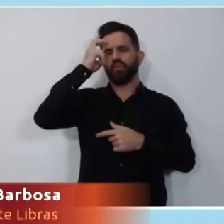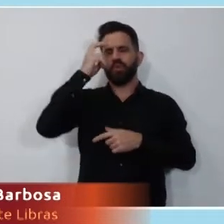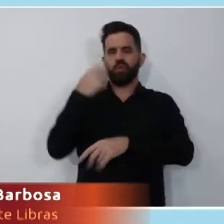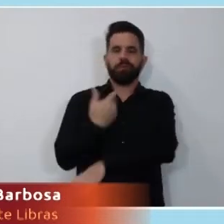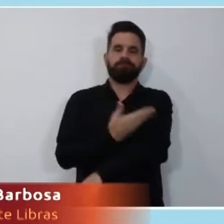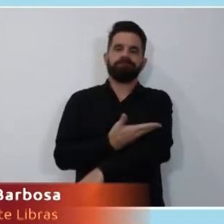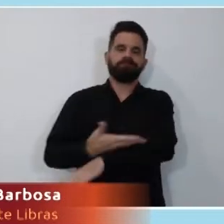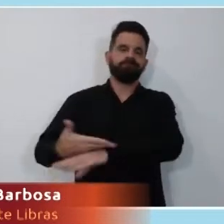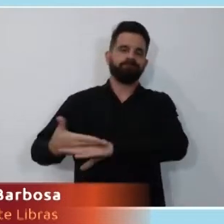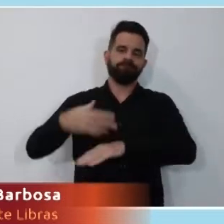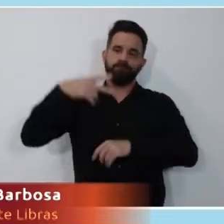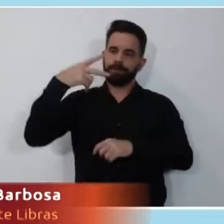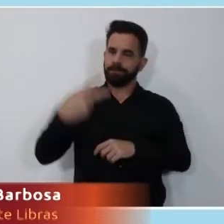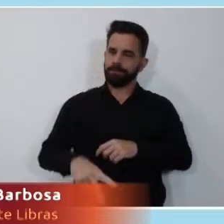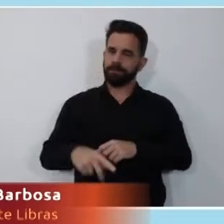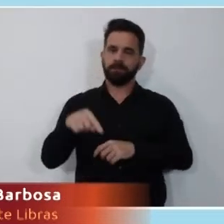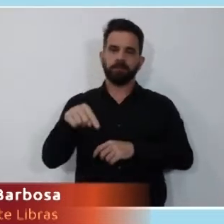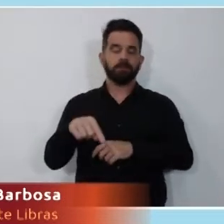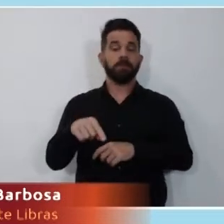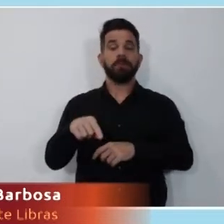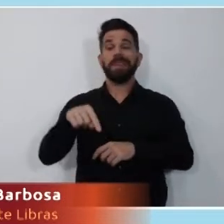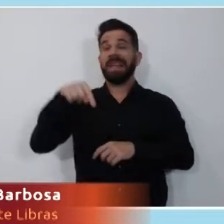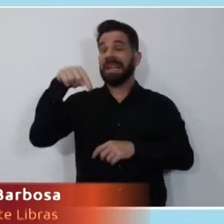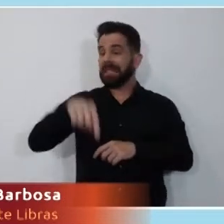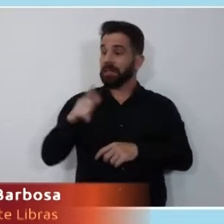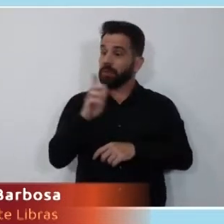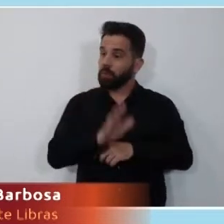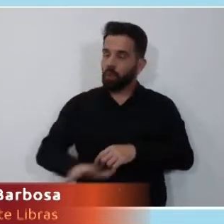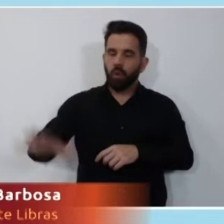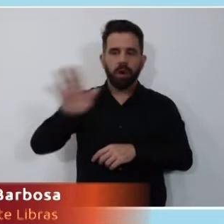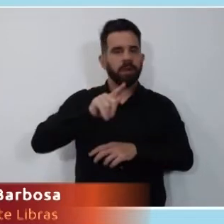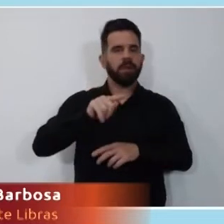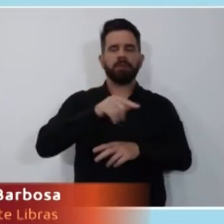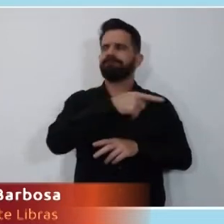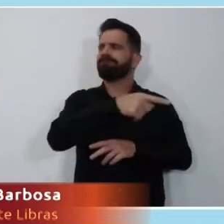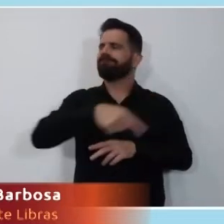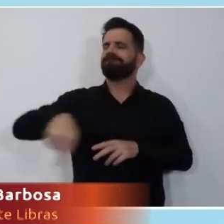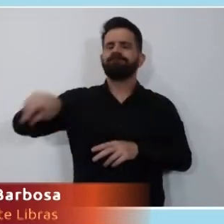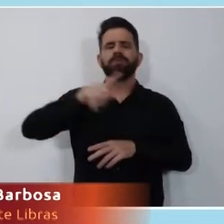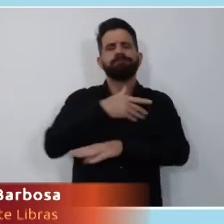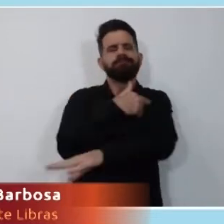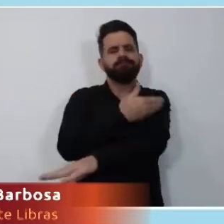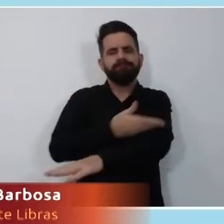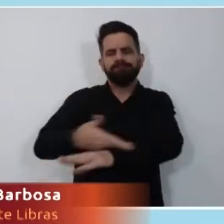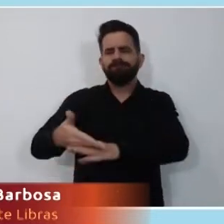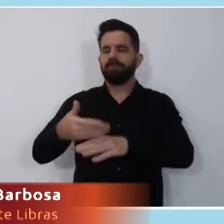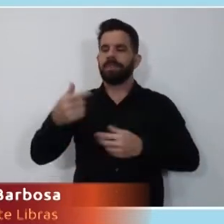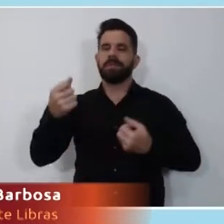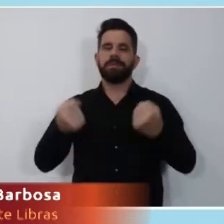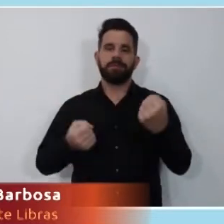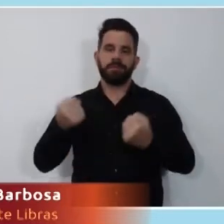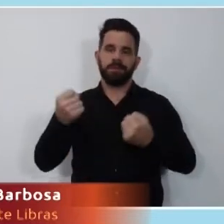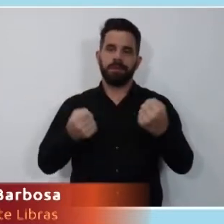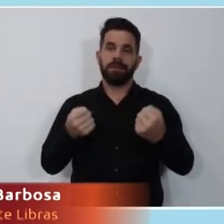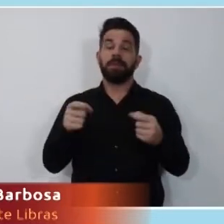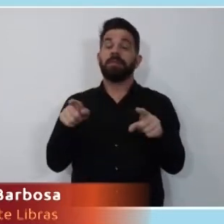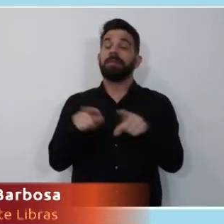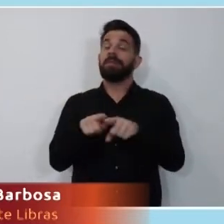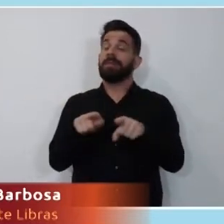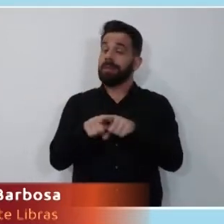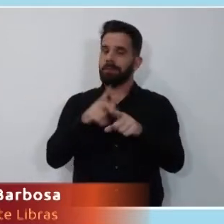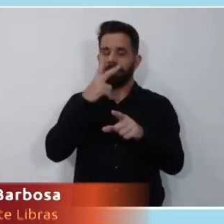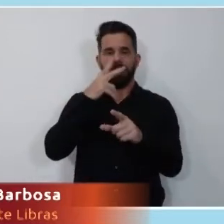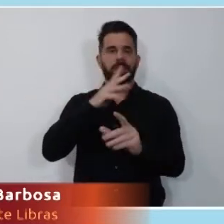muito fixada no uso de veículo individual, e também nós temos um pouco de desorganização no trânsito. As pessoas não